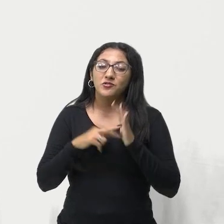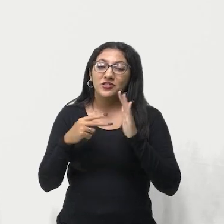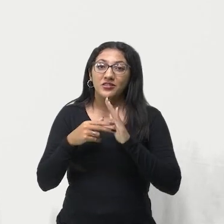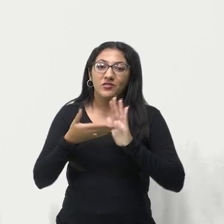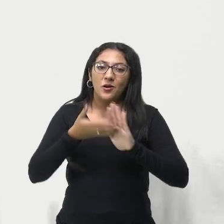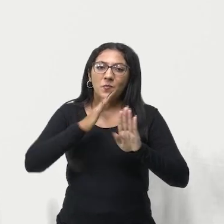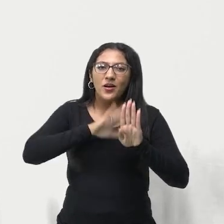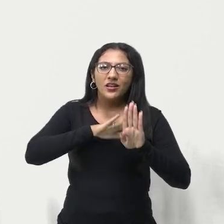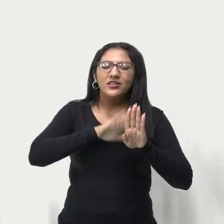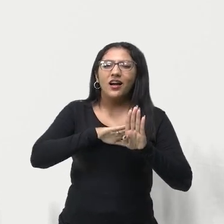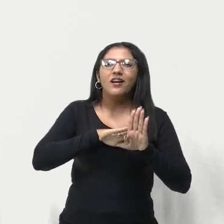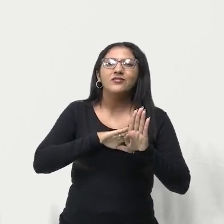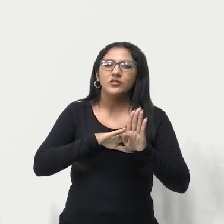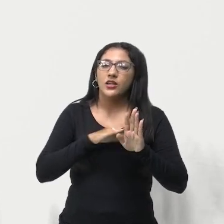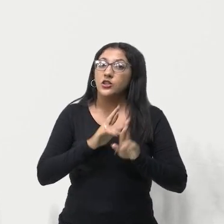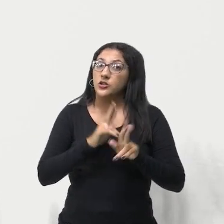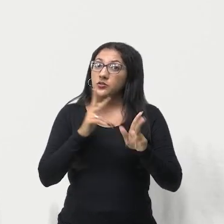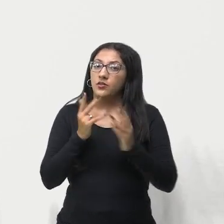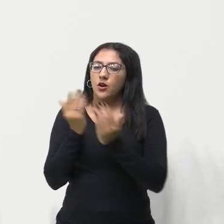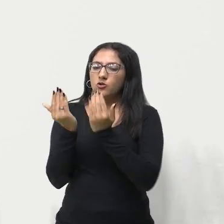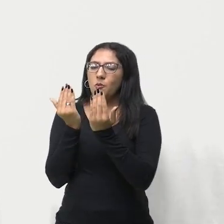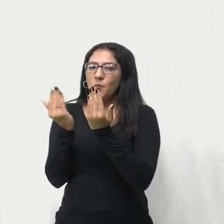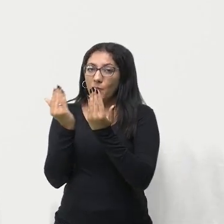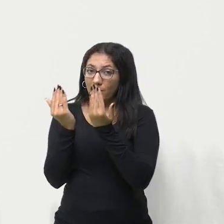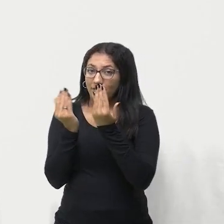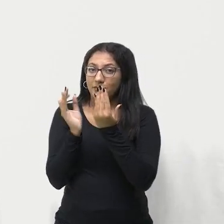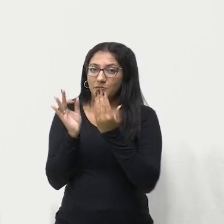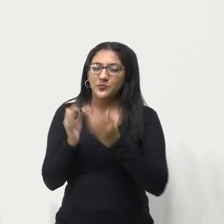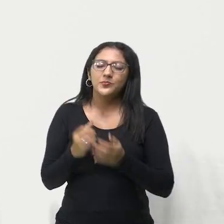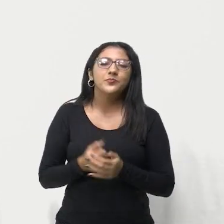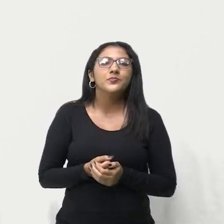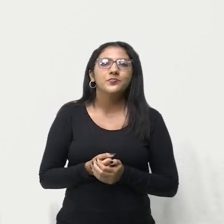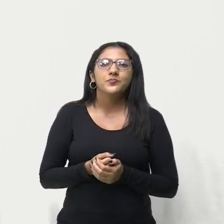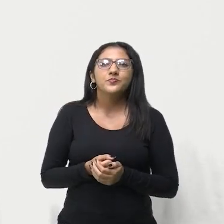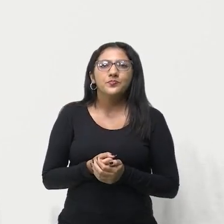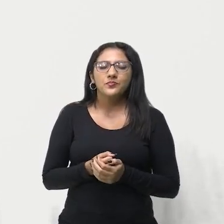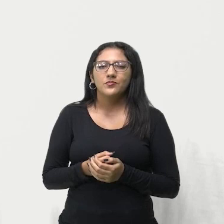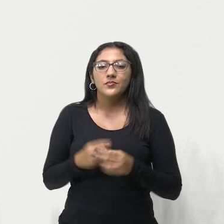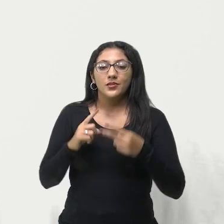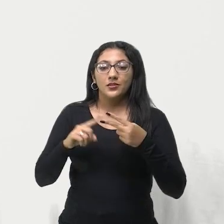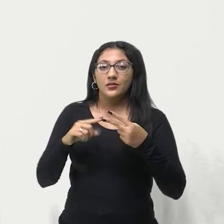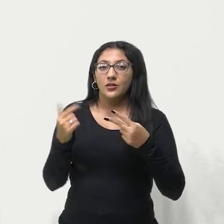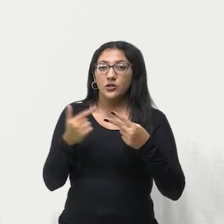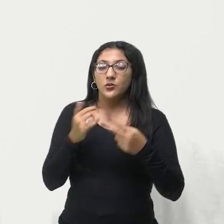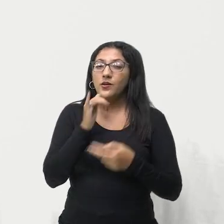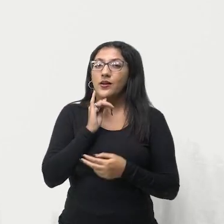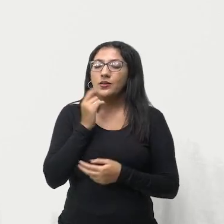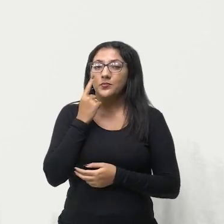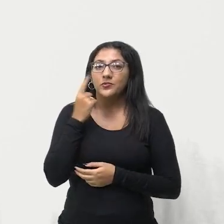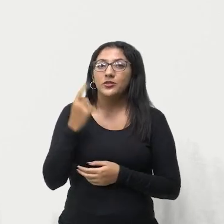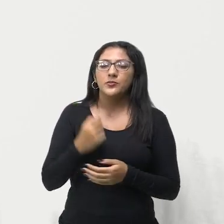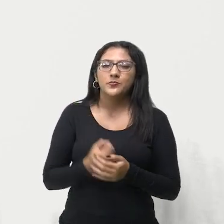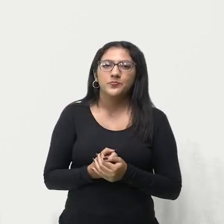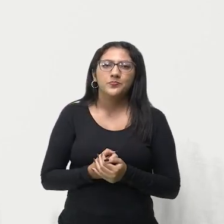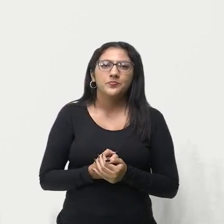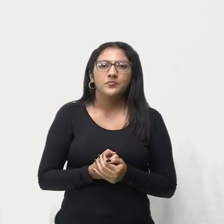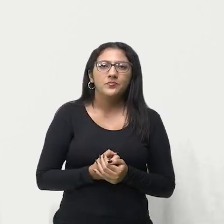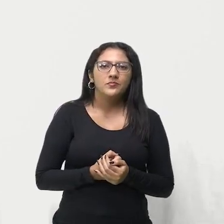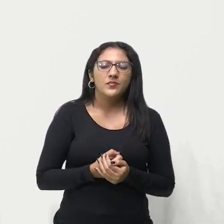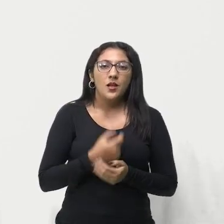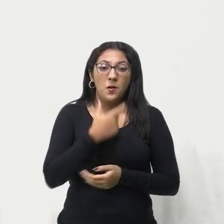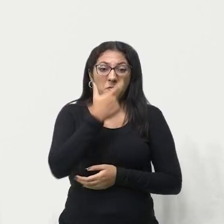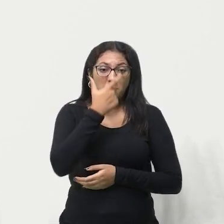Isso é metáfora e é diferente da comparação, correto? Aqui o segundo exemplo. Para me proteger, minha mãe é